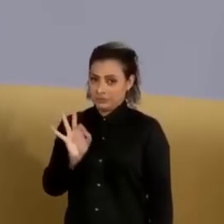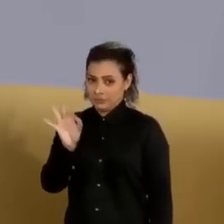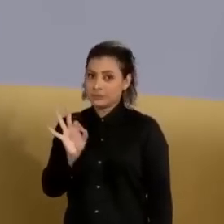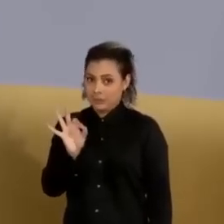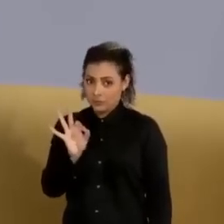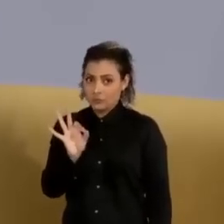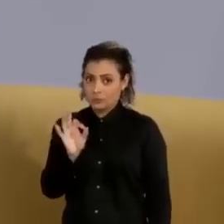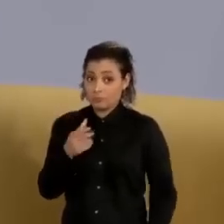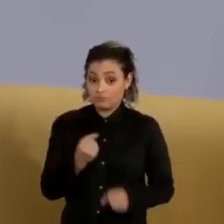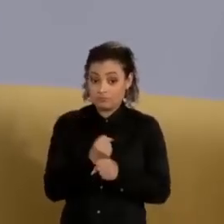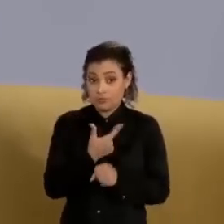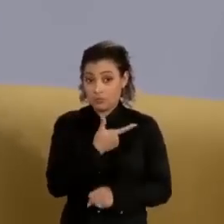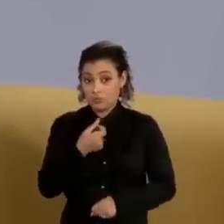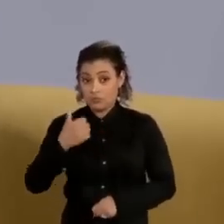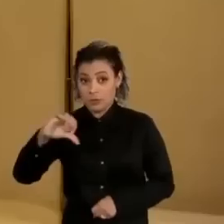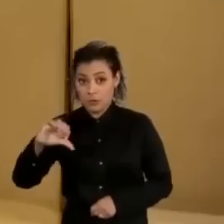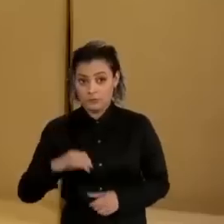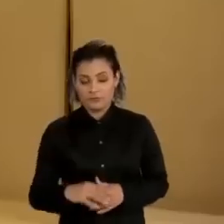0,87% para este ano.